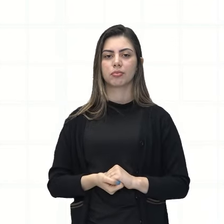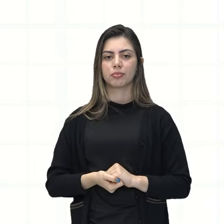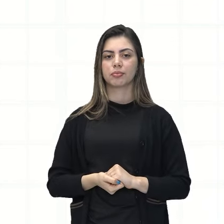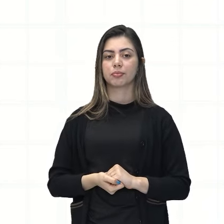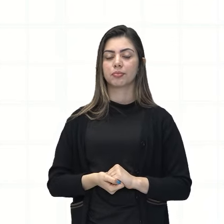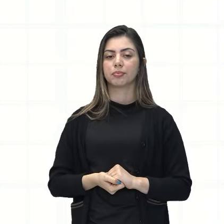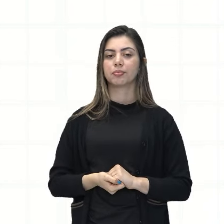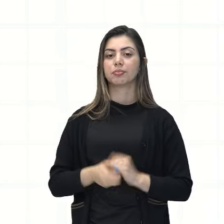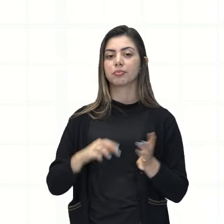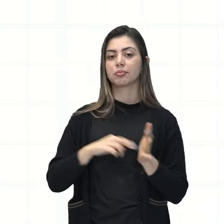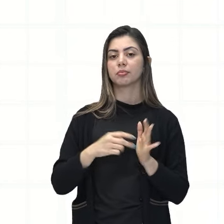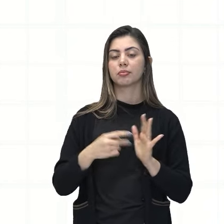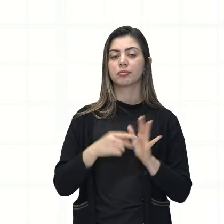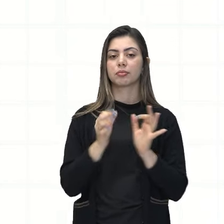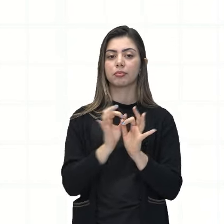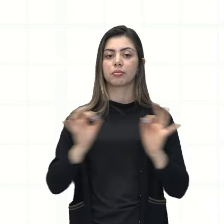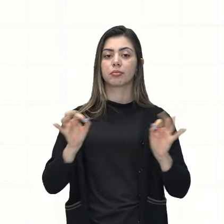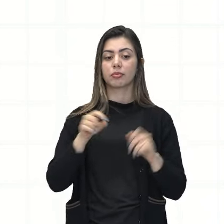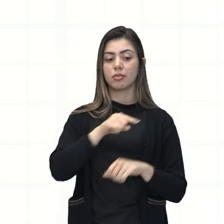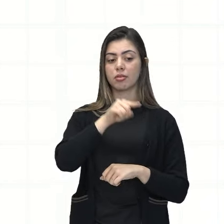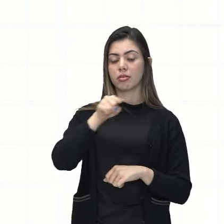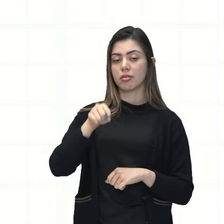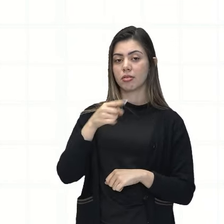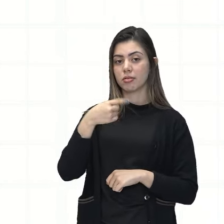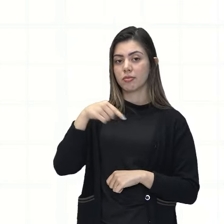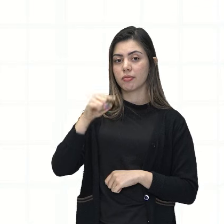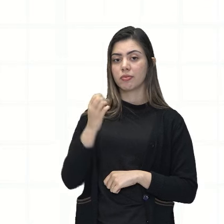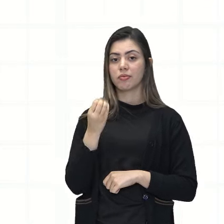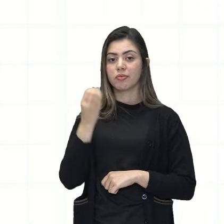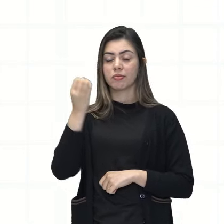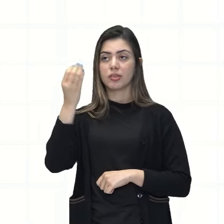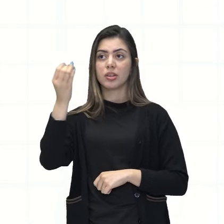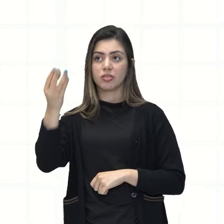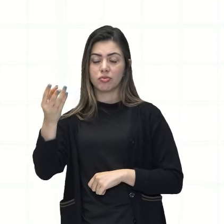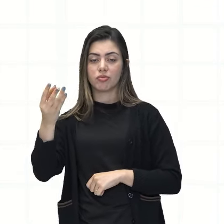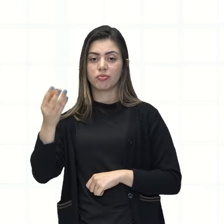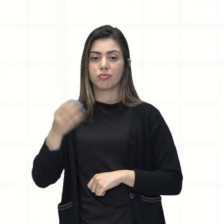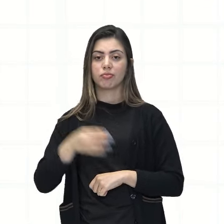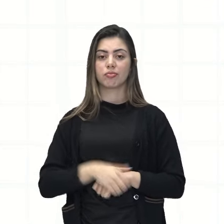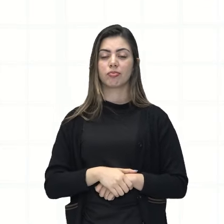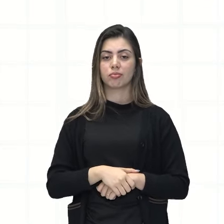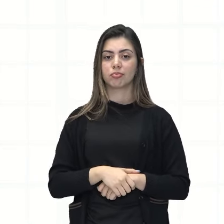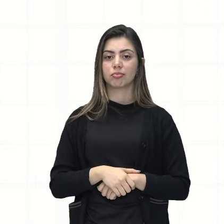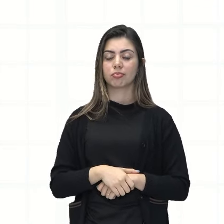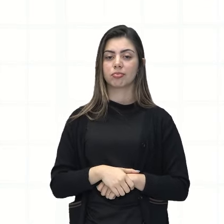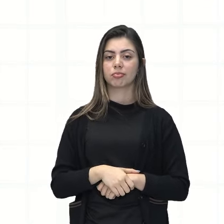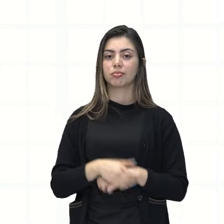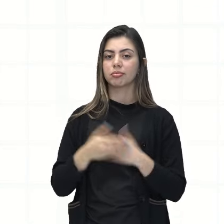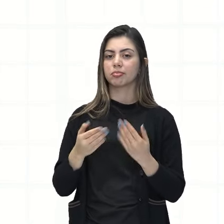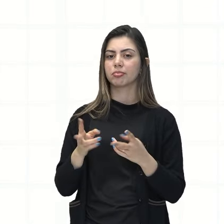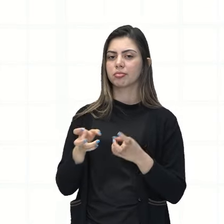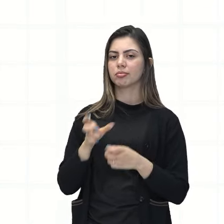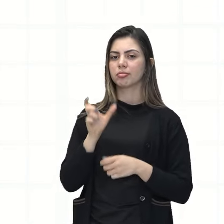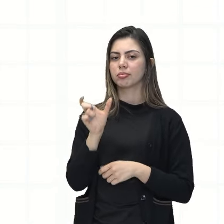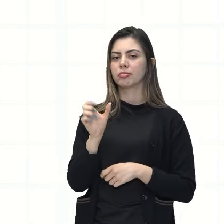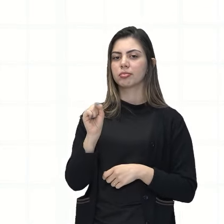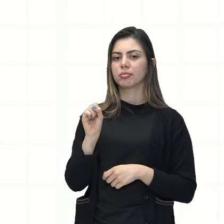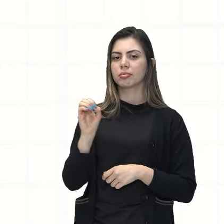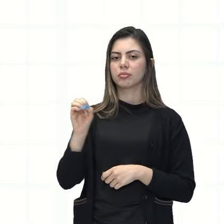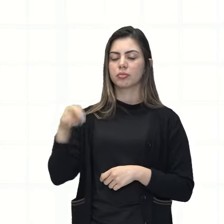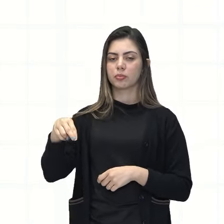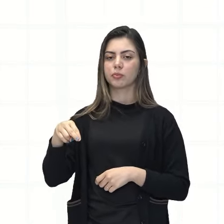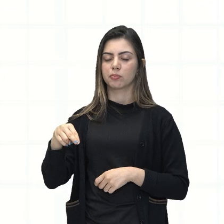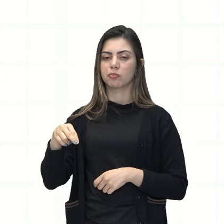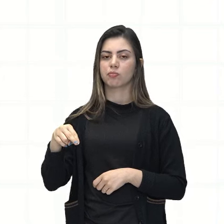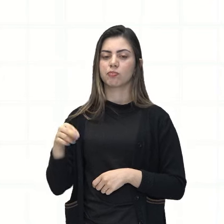Eles vão viajar logo, em breve. Então, aqui no final ela ficou, não foi? Ela dá a ideia